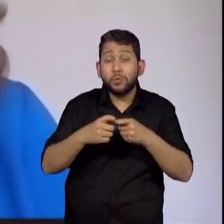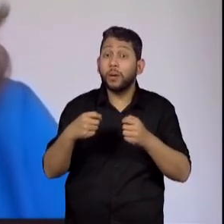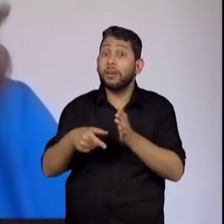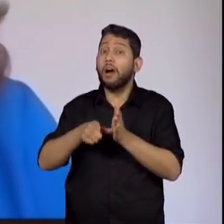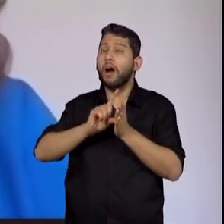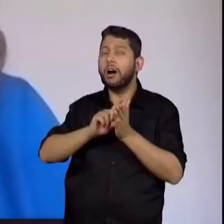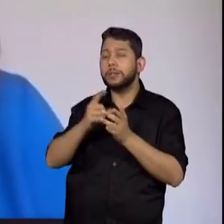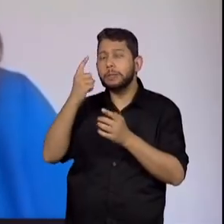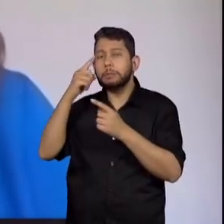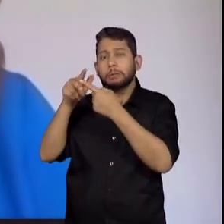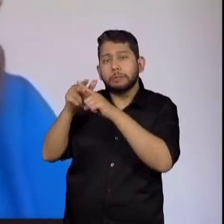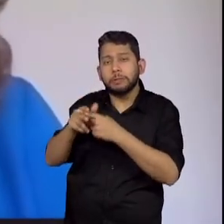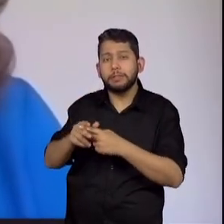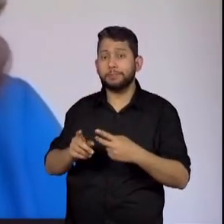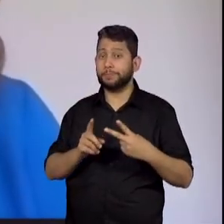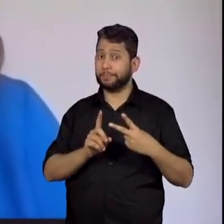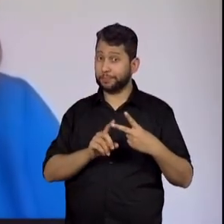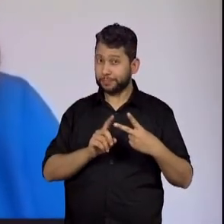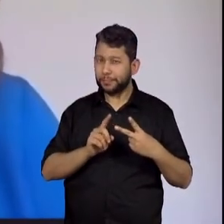preventiva,